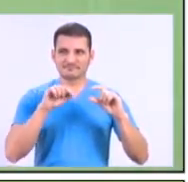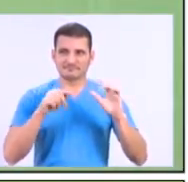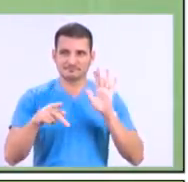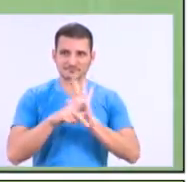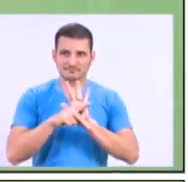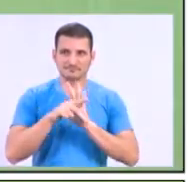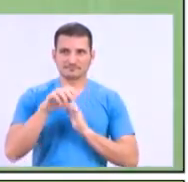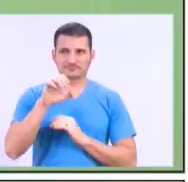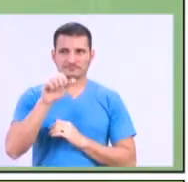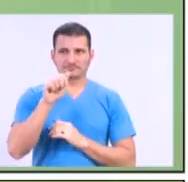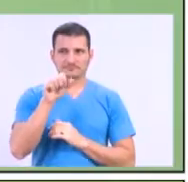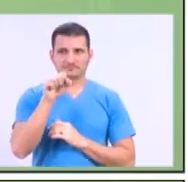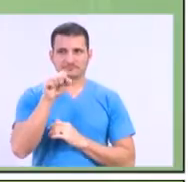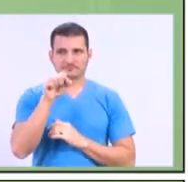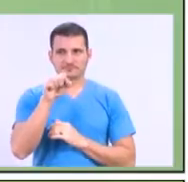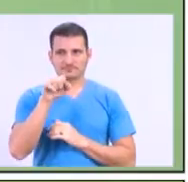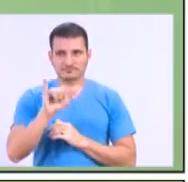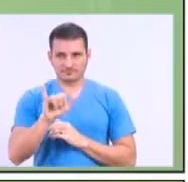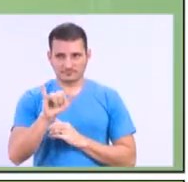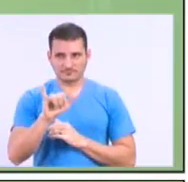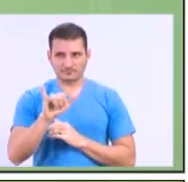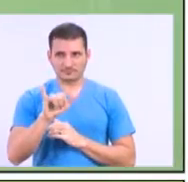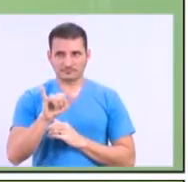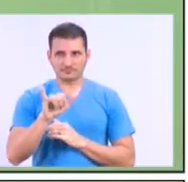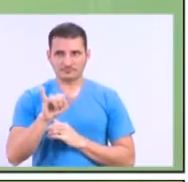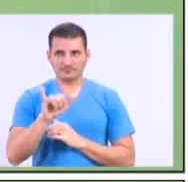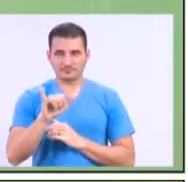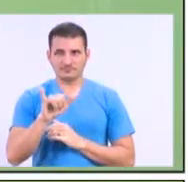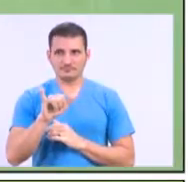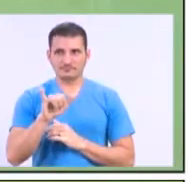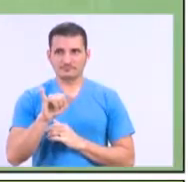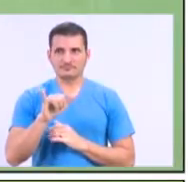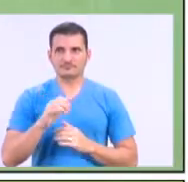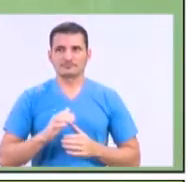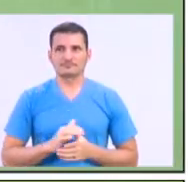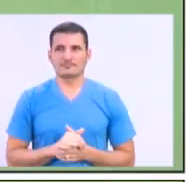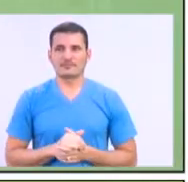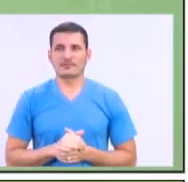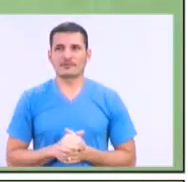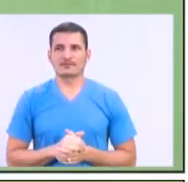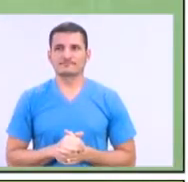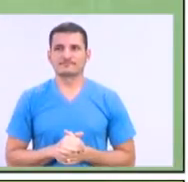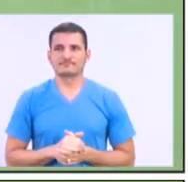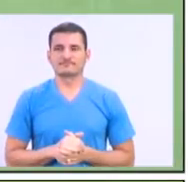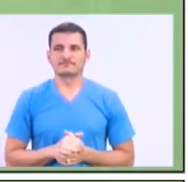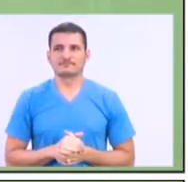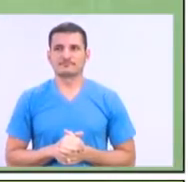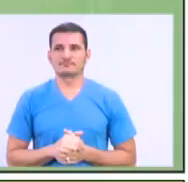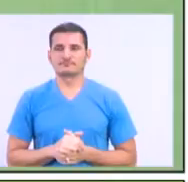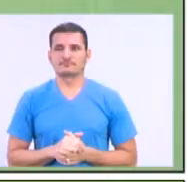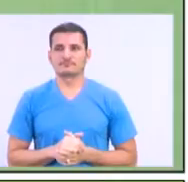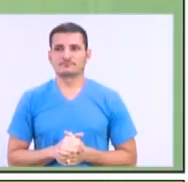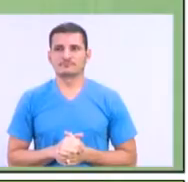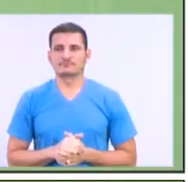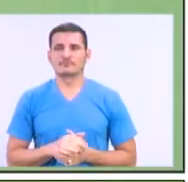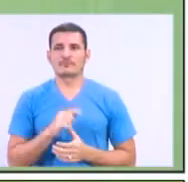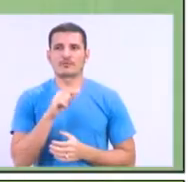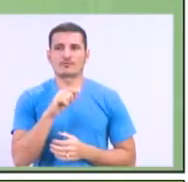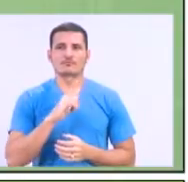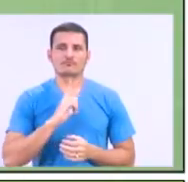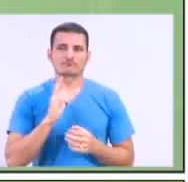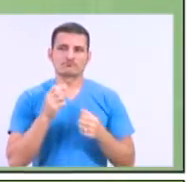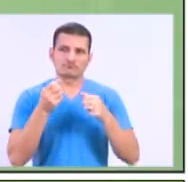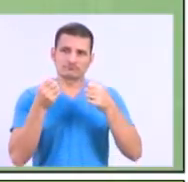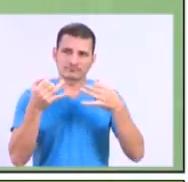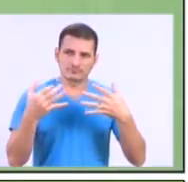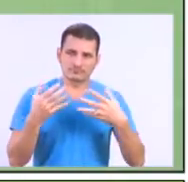EasyPHP. Basicamente, esse ícone vai dizer toda a questão do ambiente para verificar